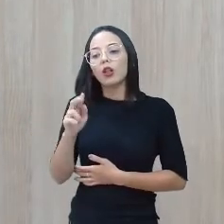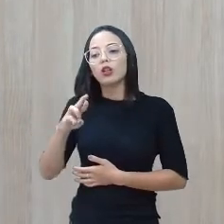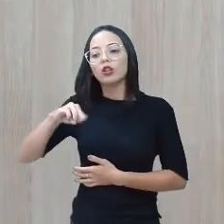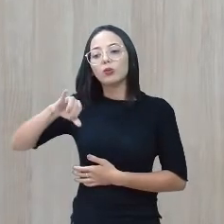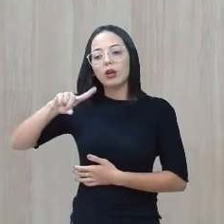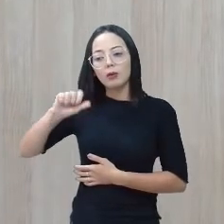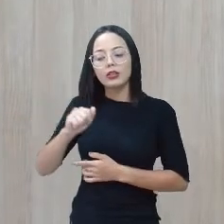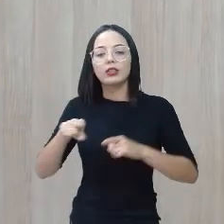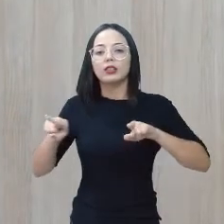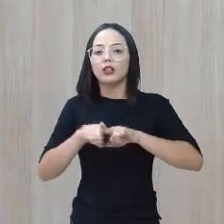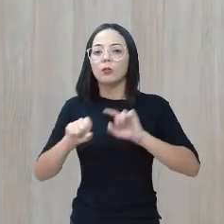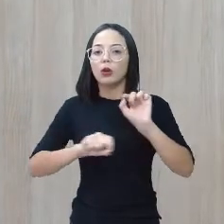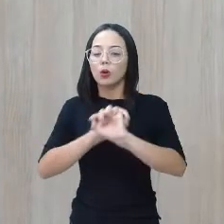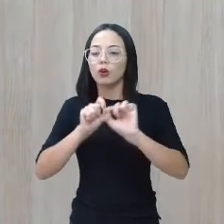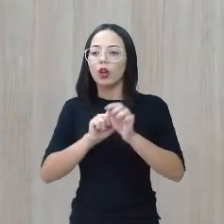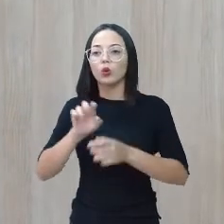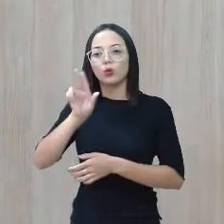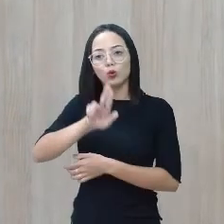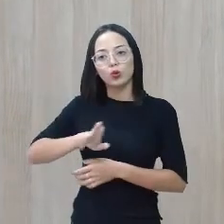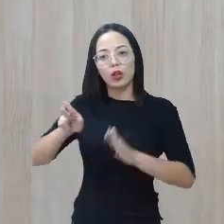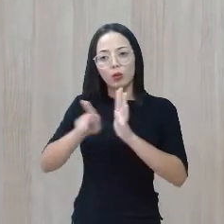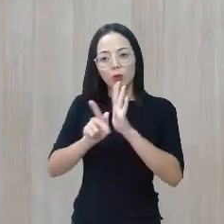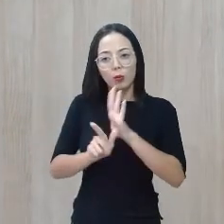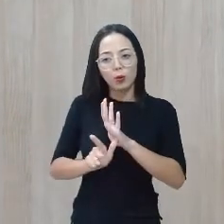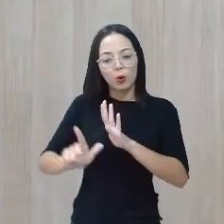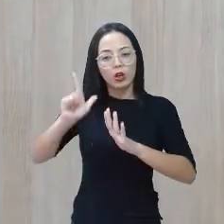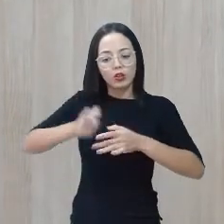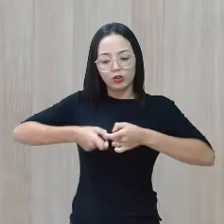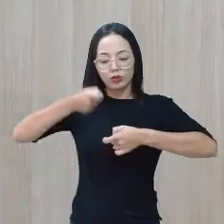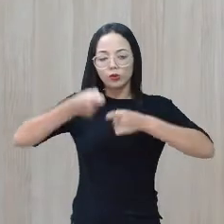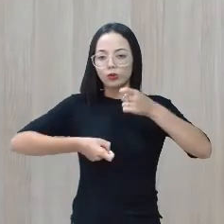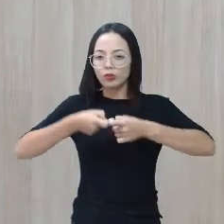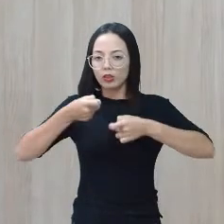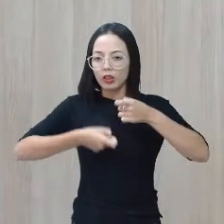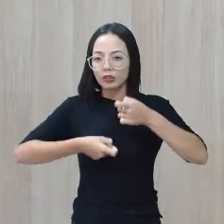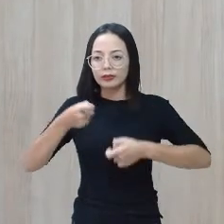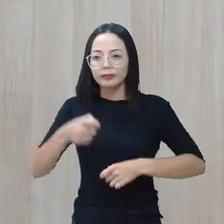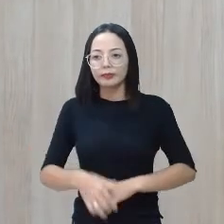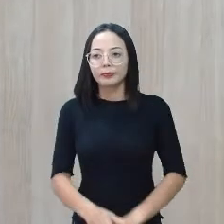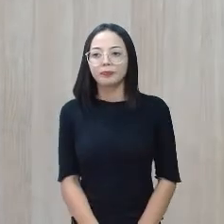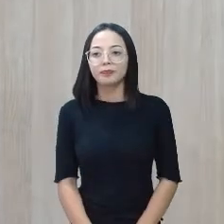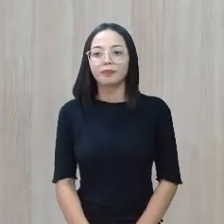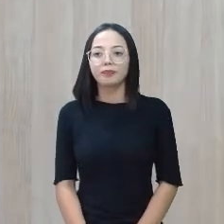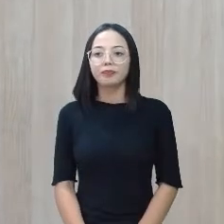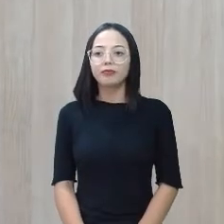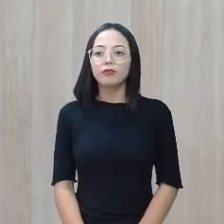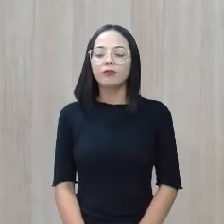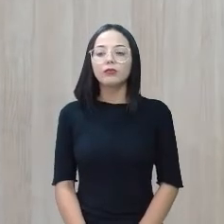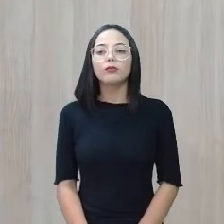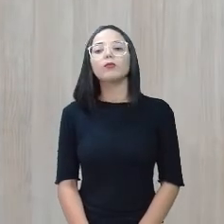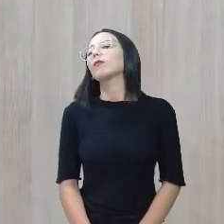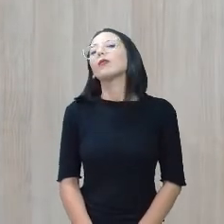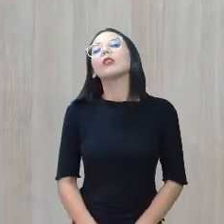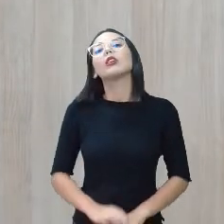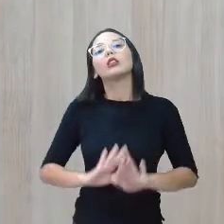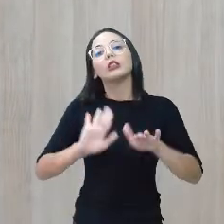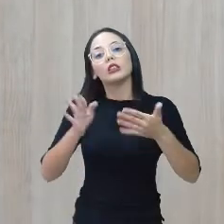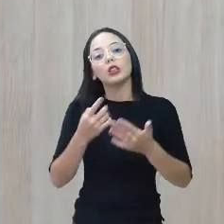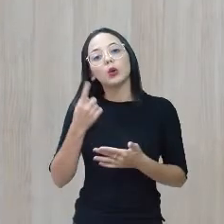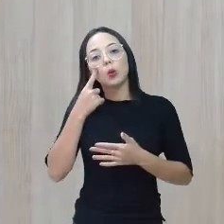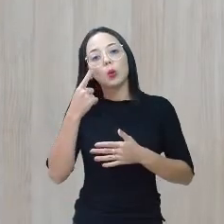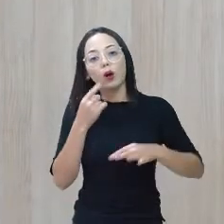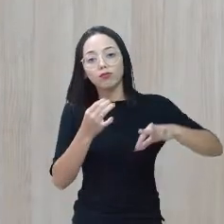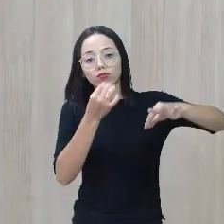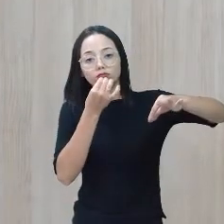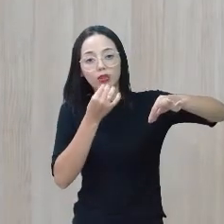também deve ser usado antes do ato sexual. Então, coloca-se o espermicida e ele